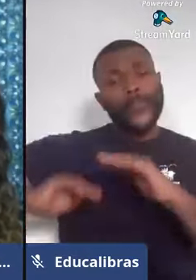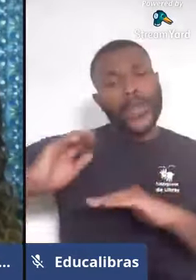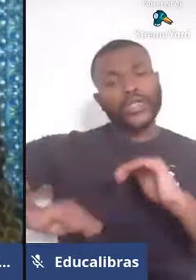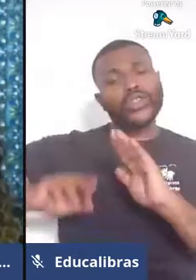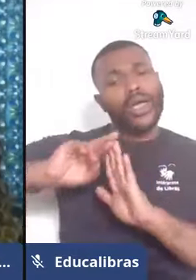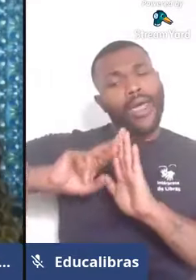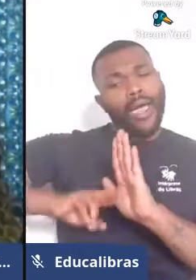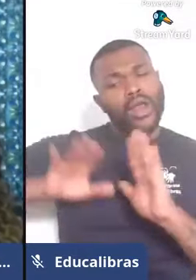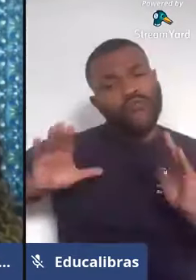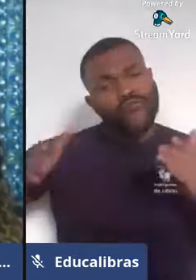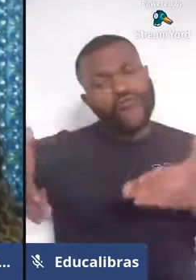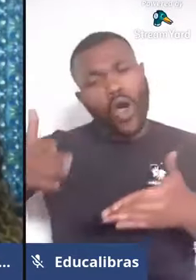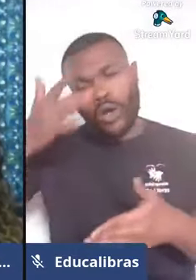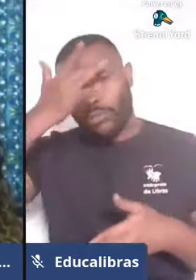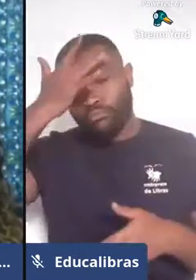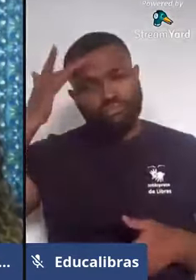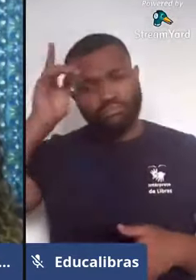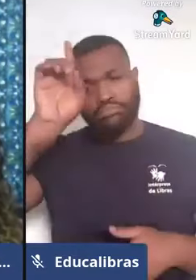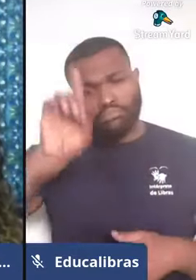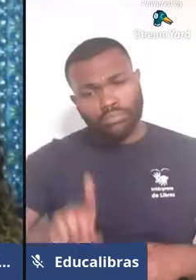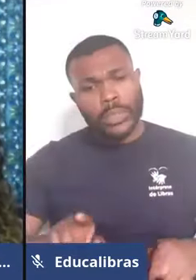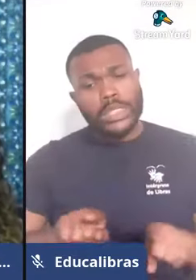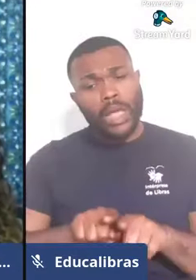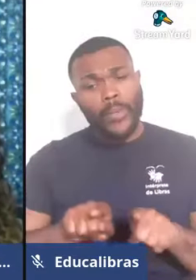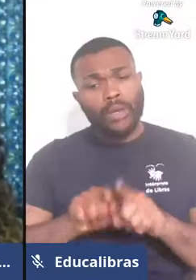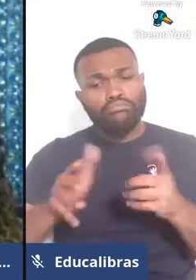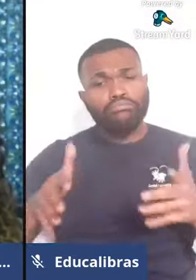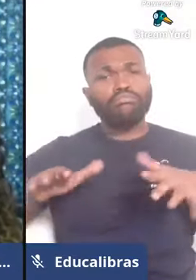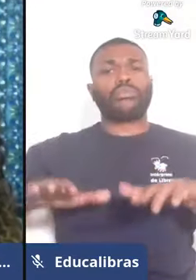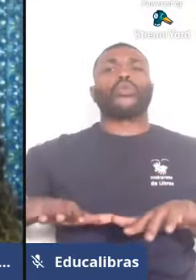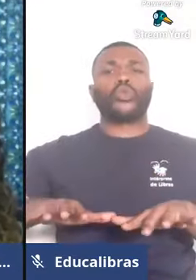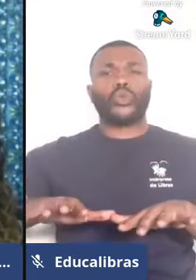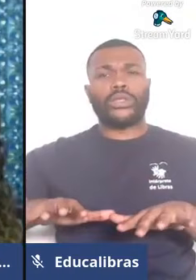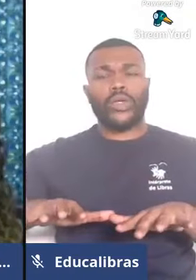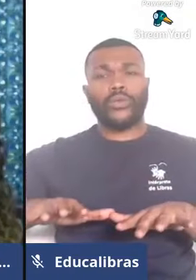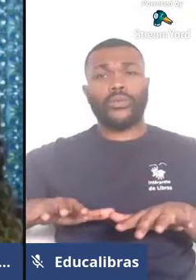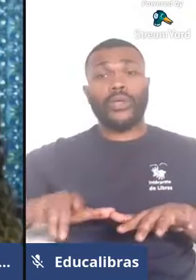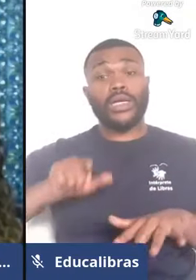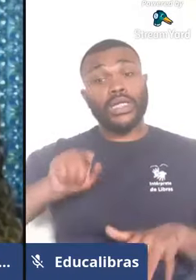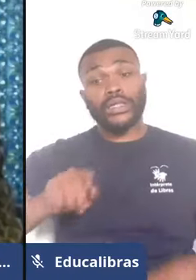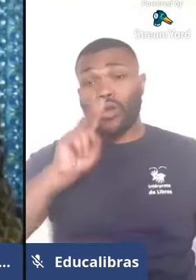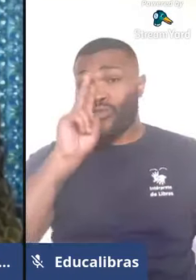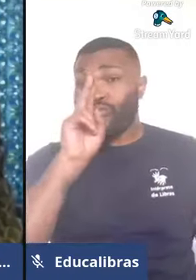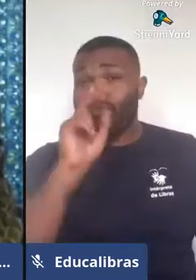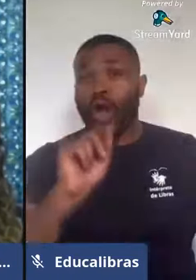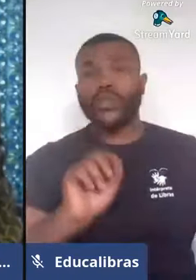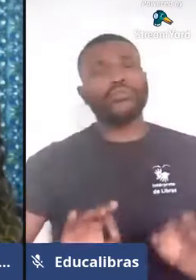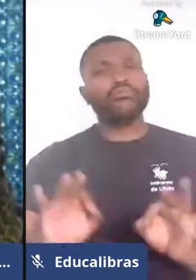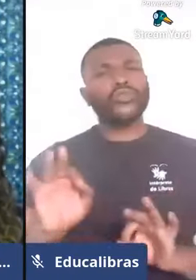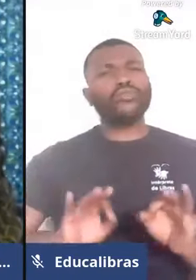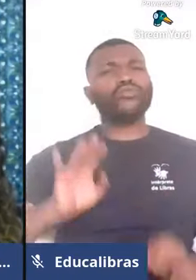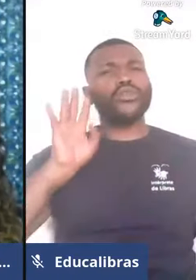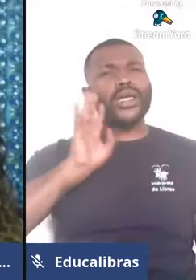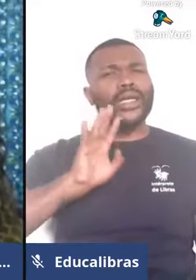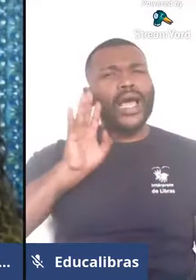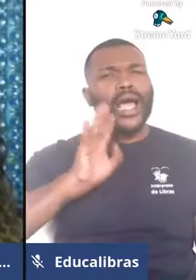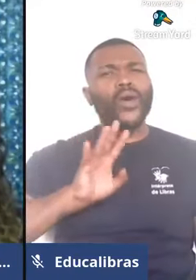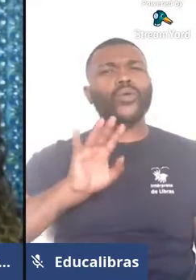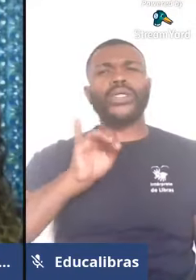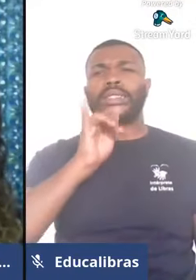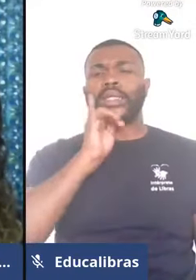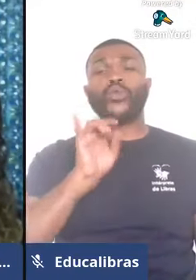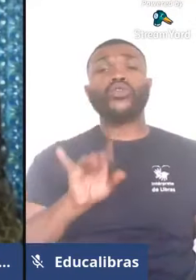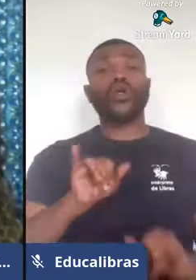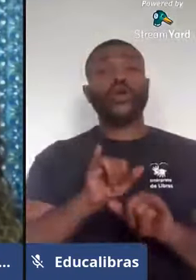inclusão. E essa rede é muito forte, tem muitos projetos bacanas, e eu acho que só falando aqui, divulgando um pouco mais para as